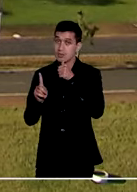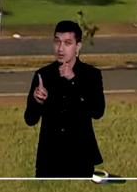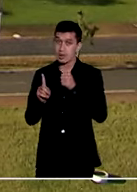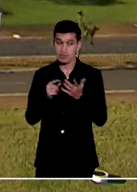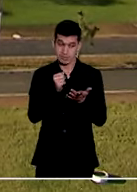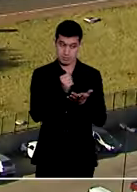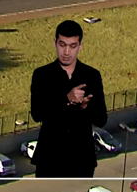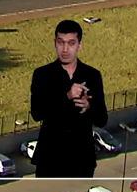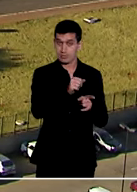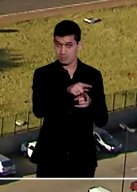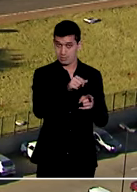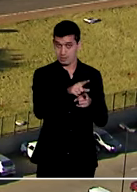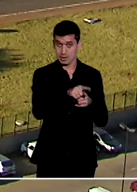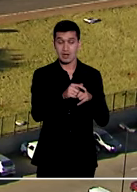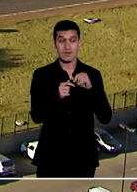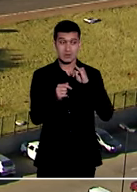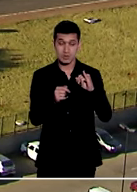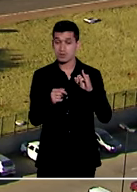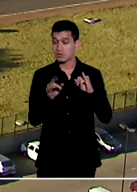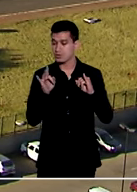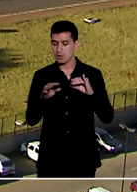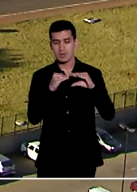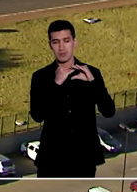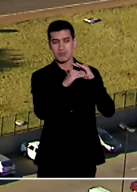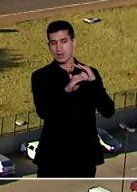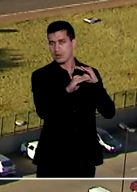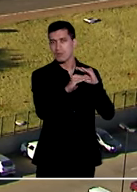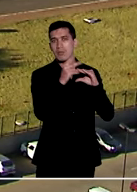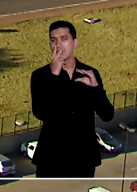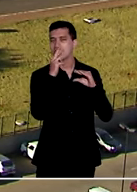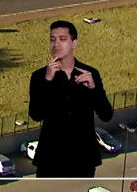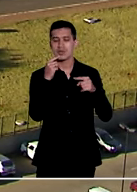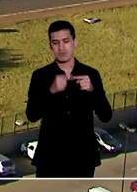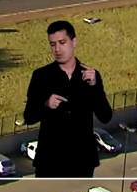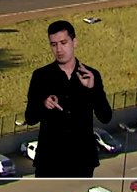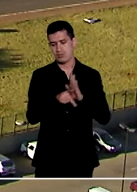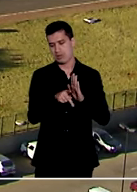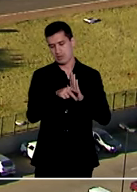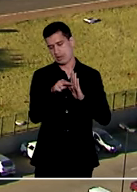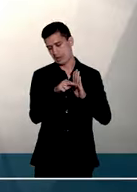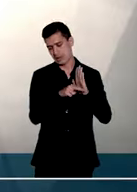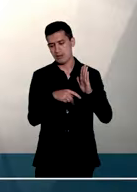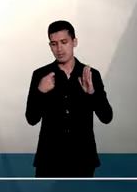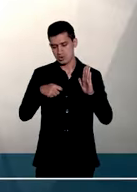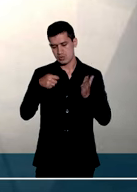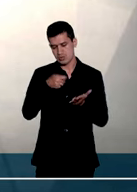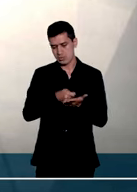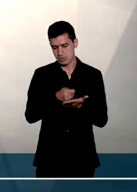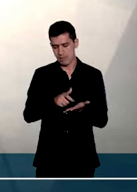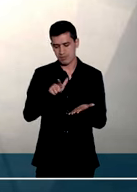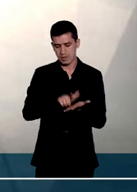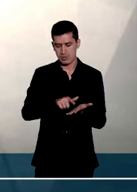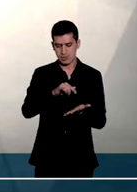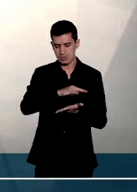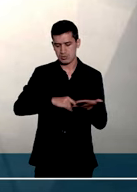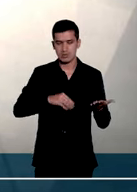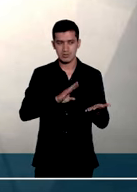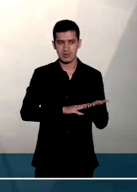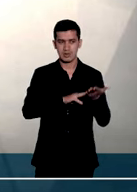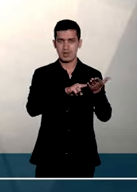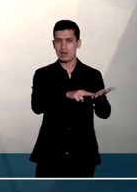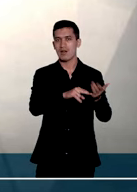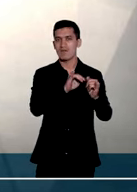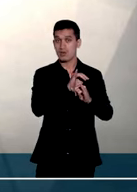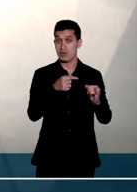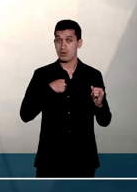e-mail à advogada não supriria a exigência legal de prévio aviso por escrito Porém para relatora ministra nanc